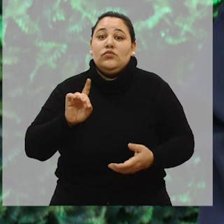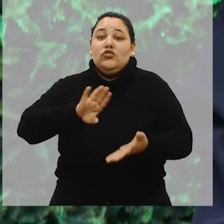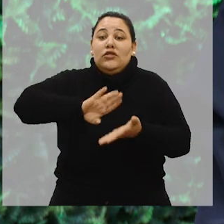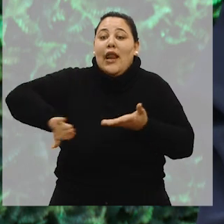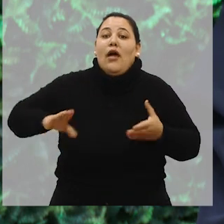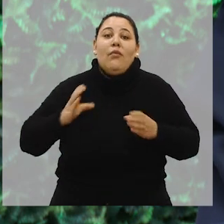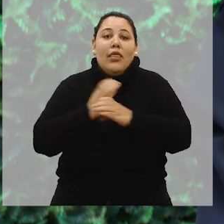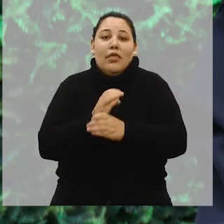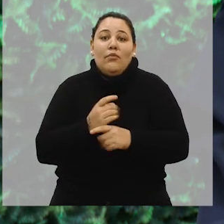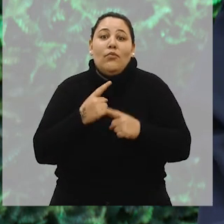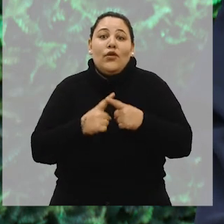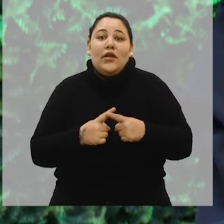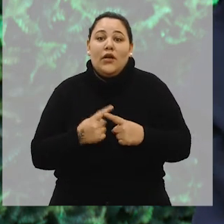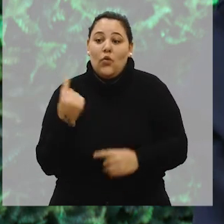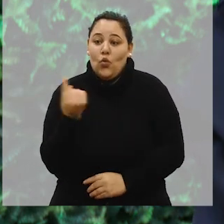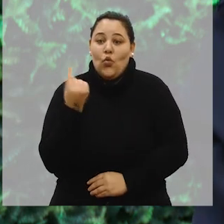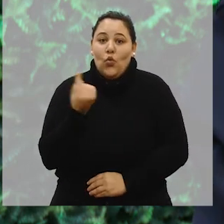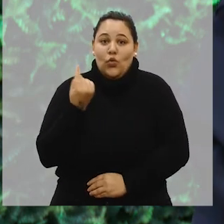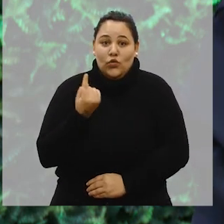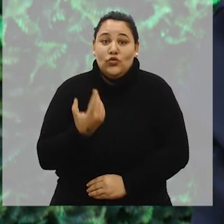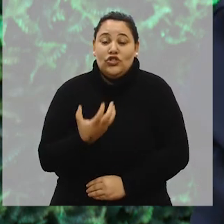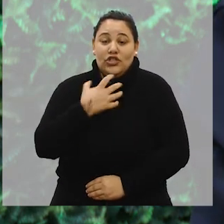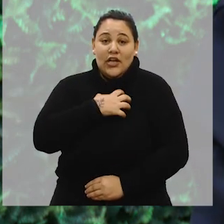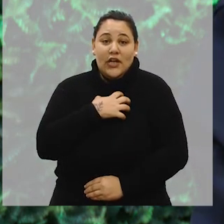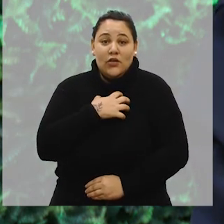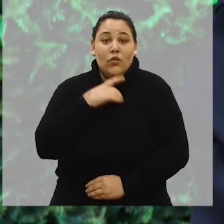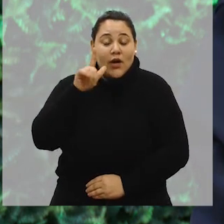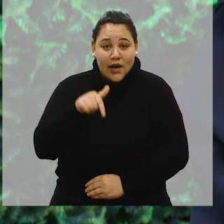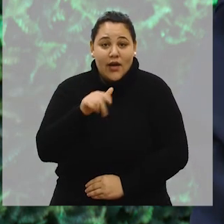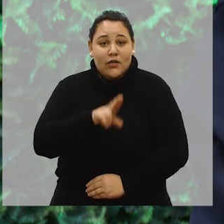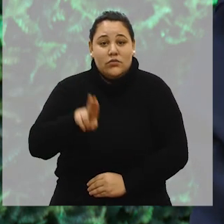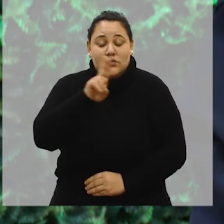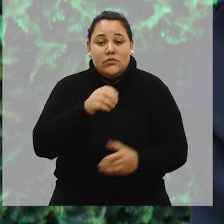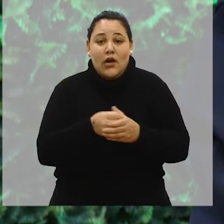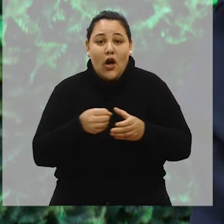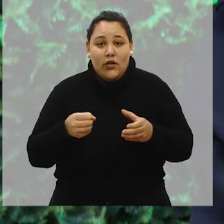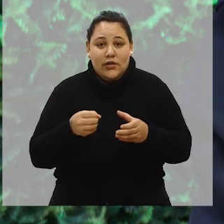único mecanismo existente hoje é este.